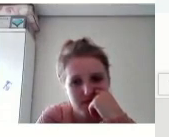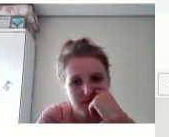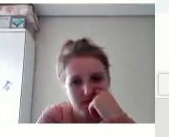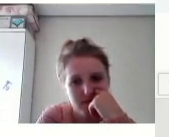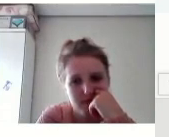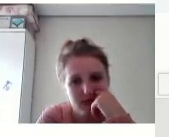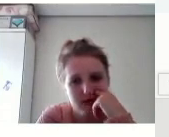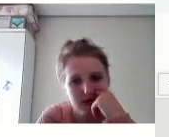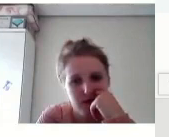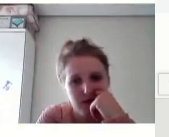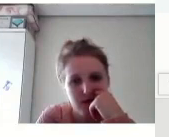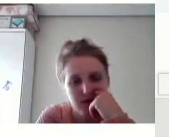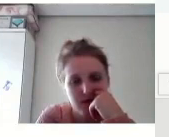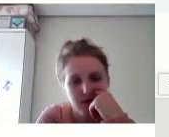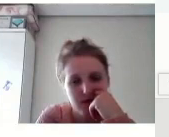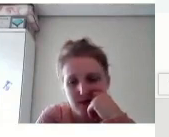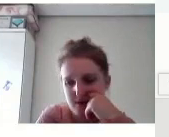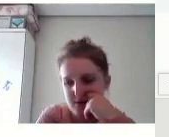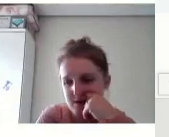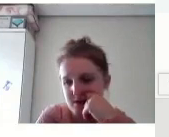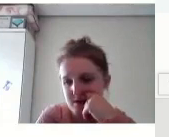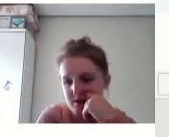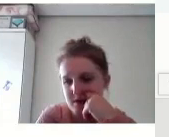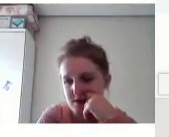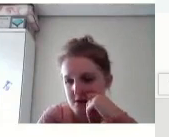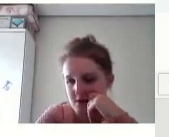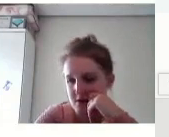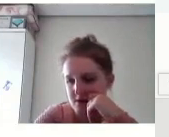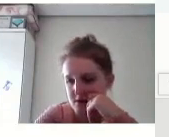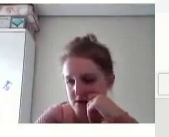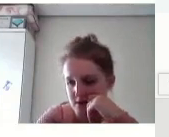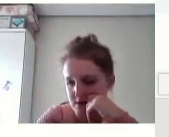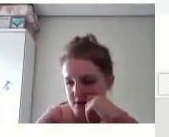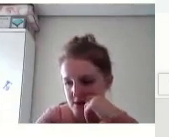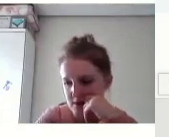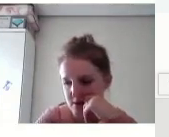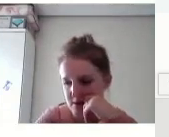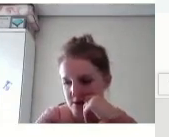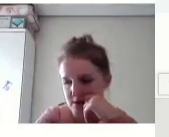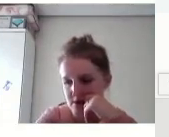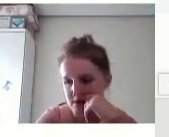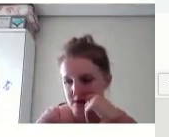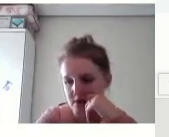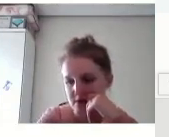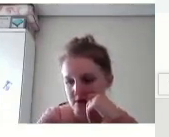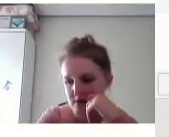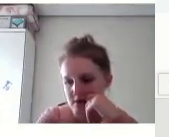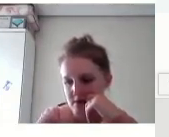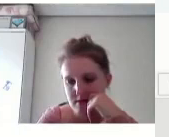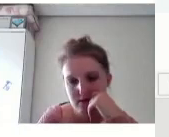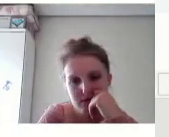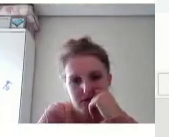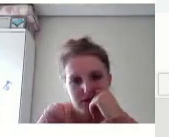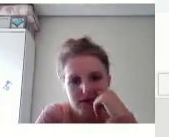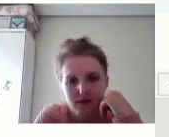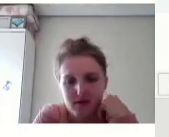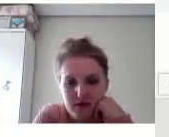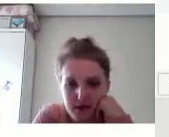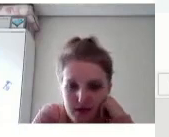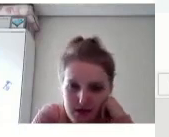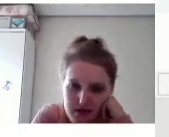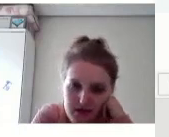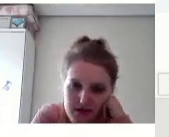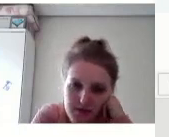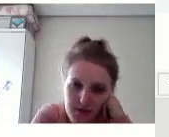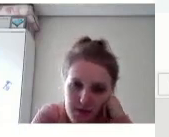à derivada temporal desse somatório que envolve P escalar Q ponto, né? Então eu já estou mostrando isso aqui, passei esse primeiro termo para